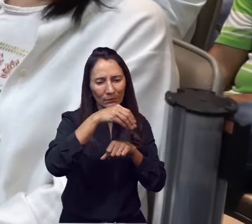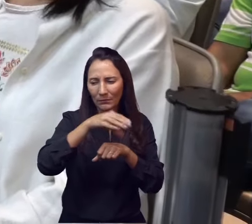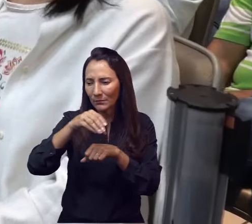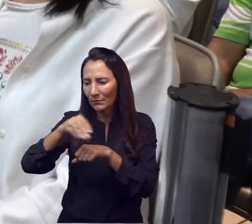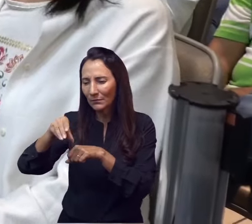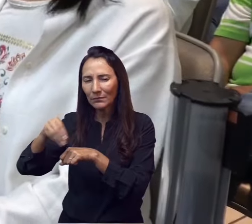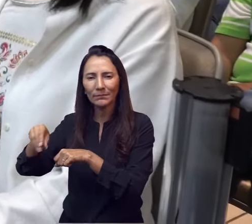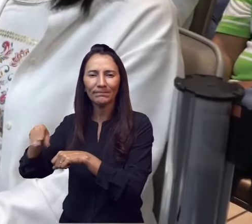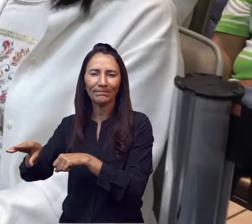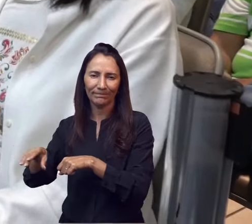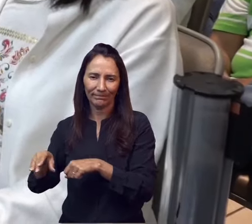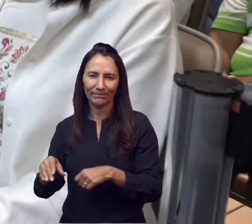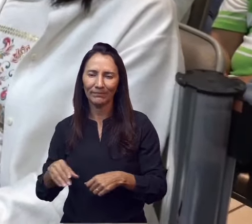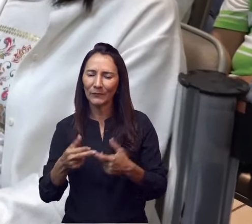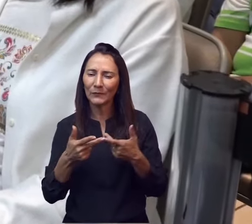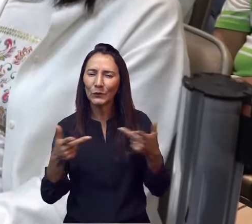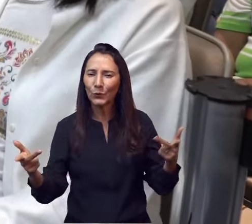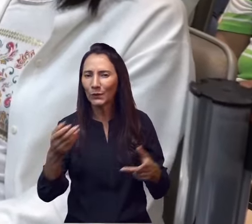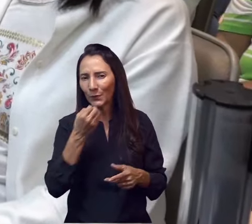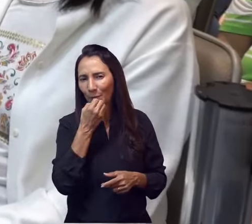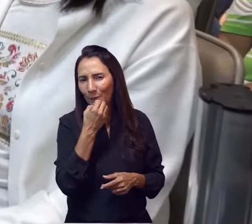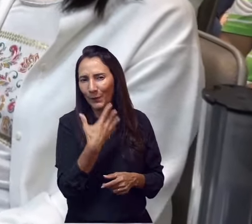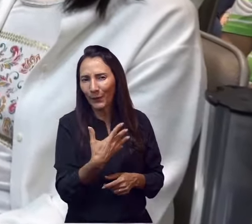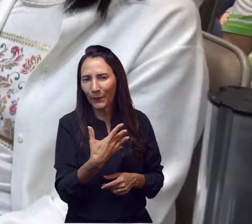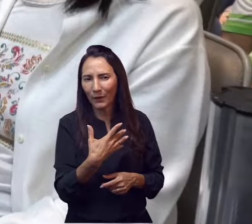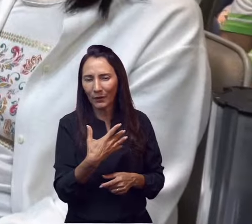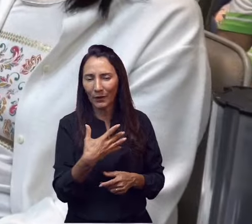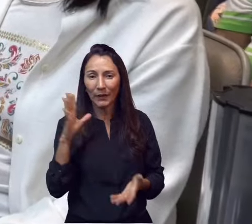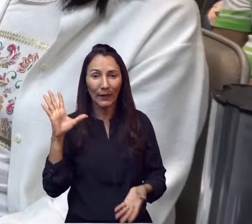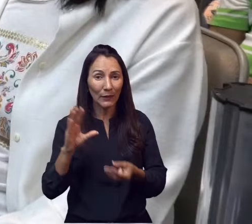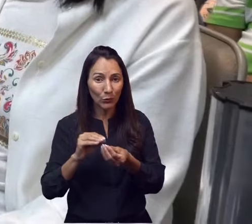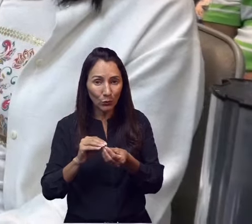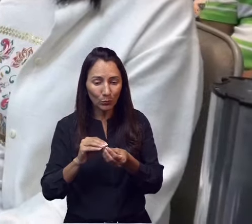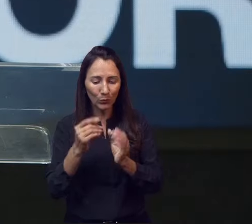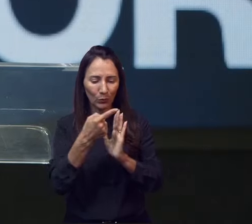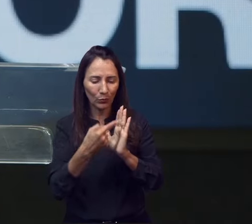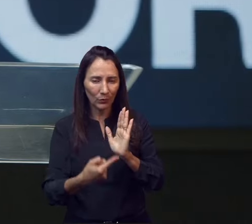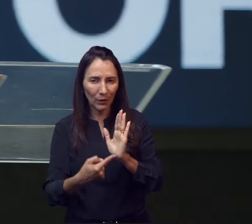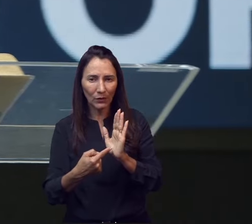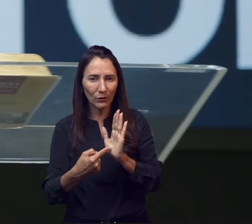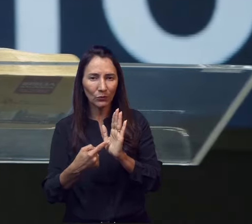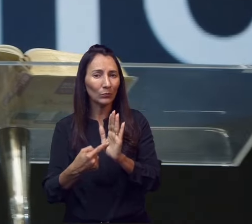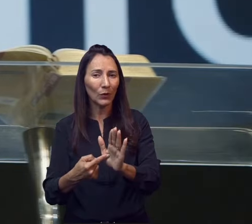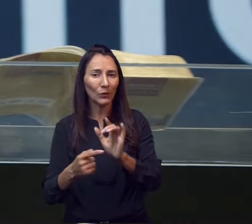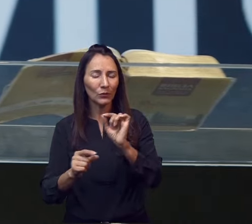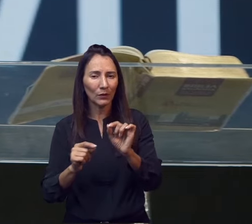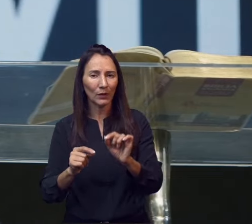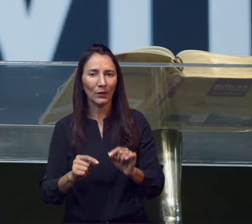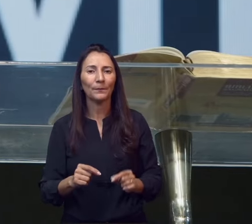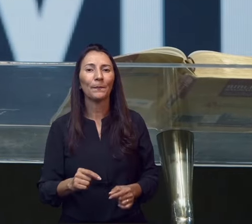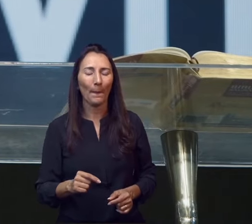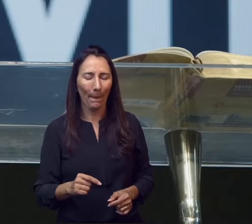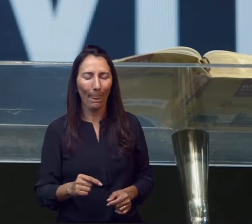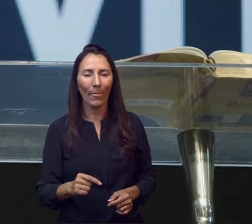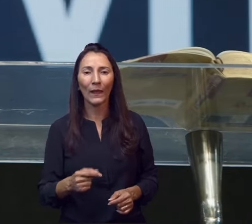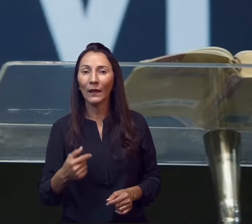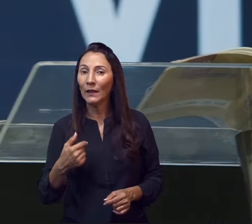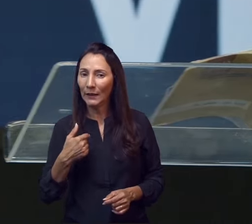em linhas Gerais o texto está dizendo repita após mim eu tenho sido pastoreado